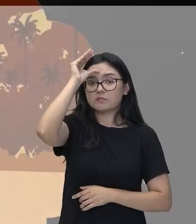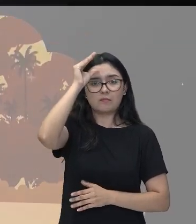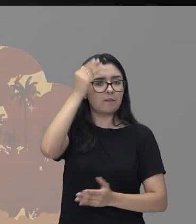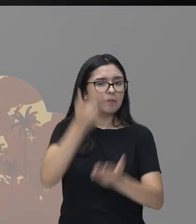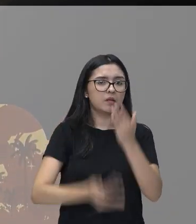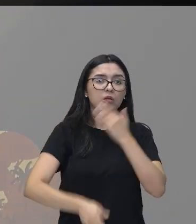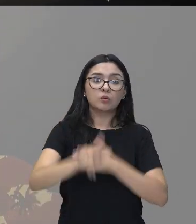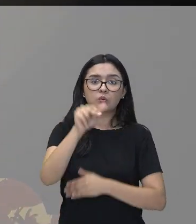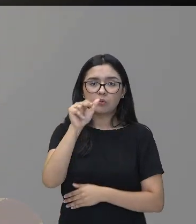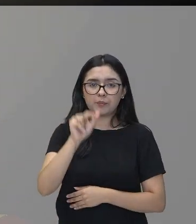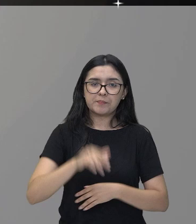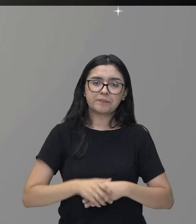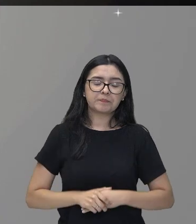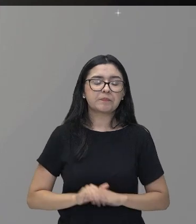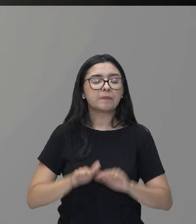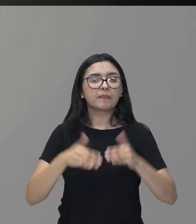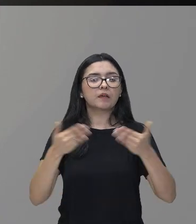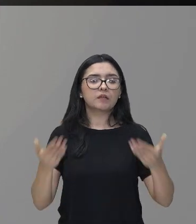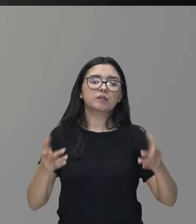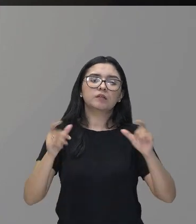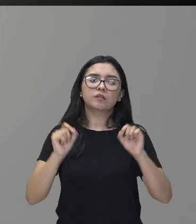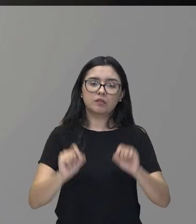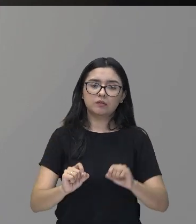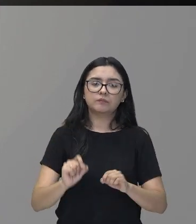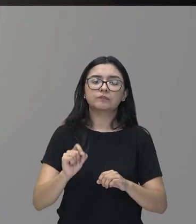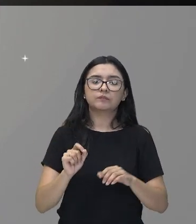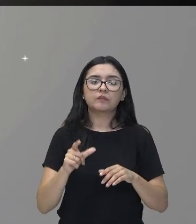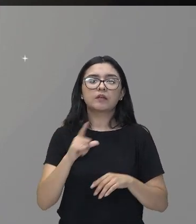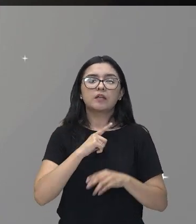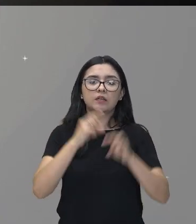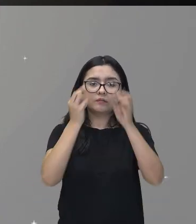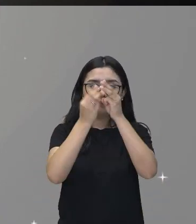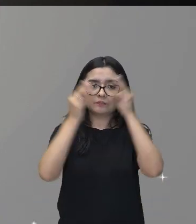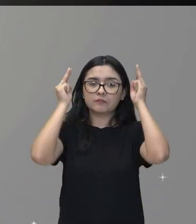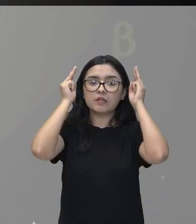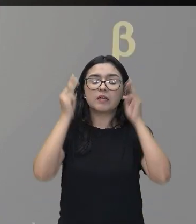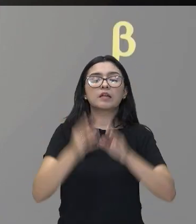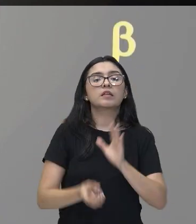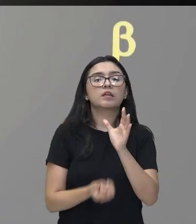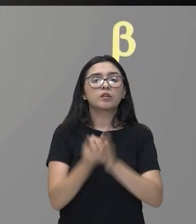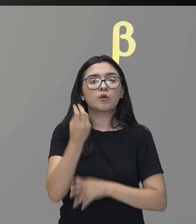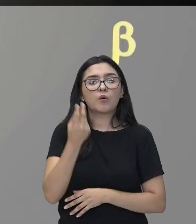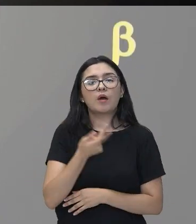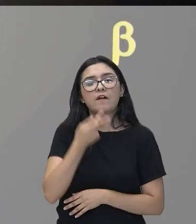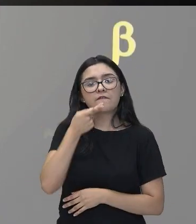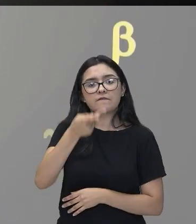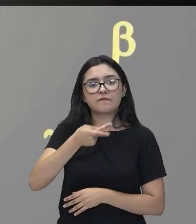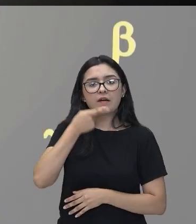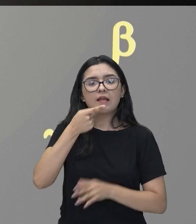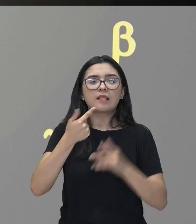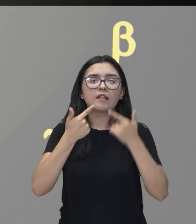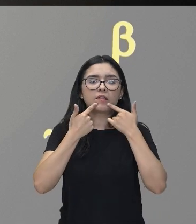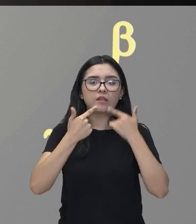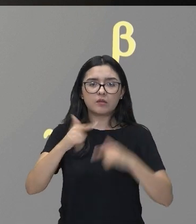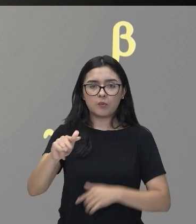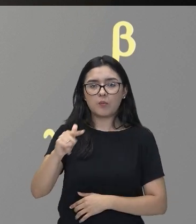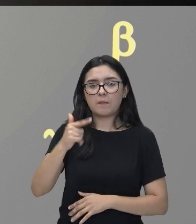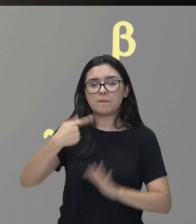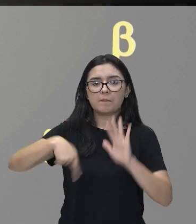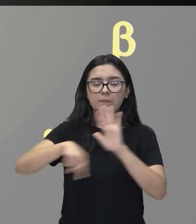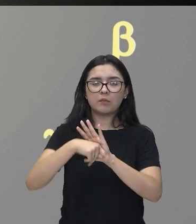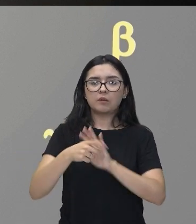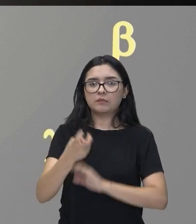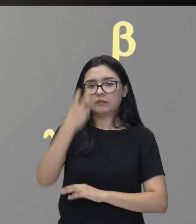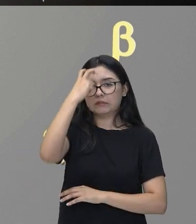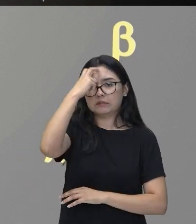perdesse. Para isso, Nhamandu criou a fala, uma língua especial que vinha de seu próprio saber, de seu